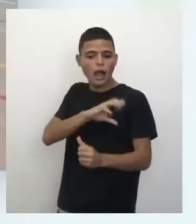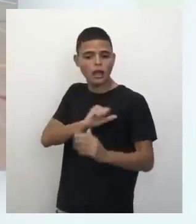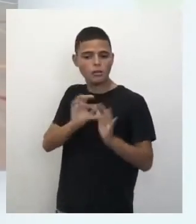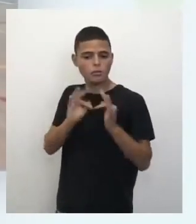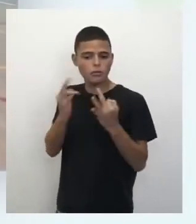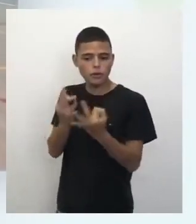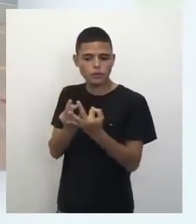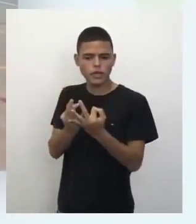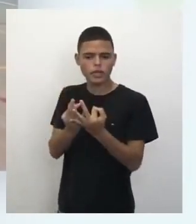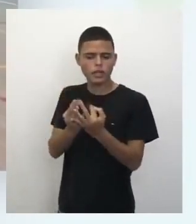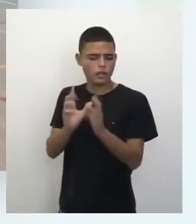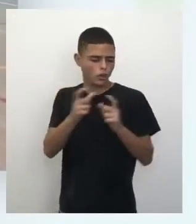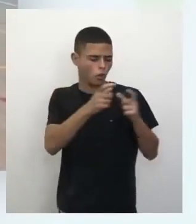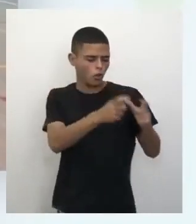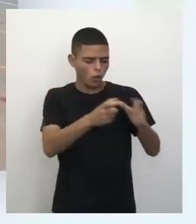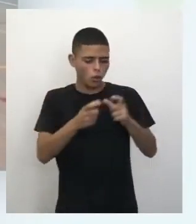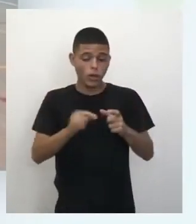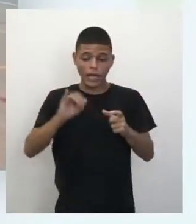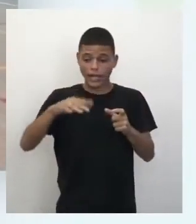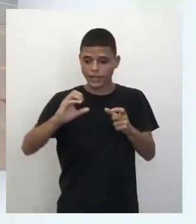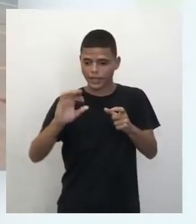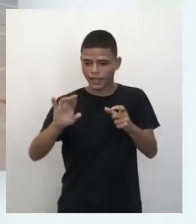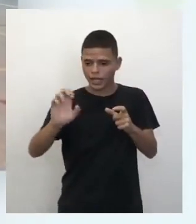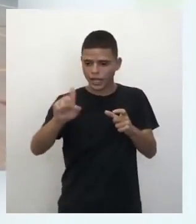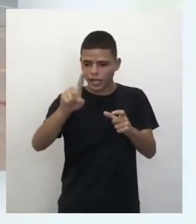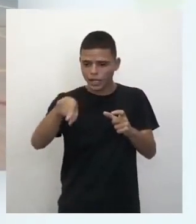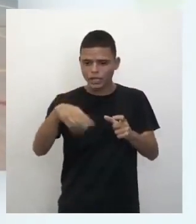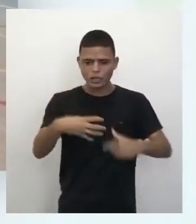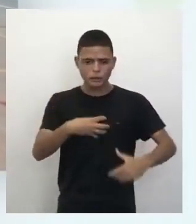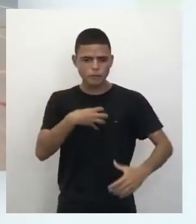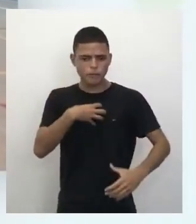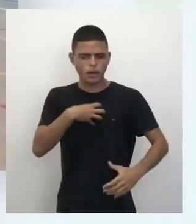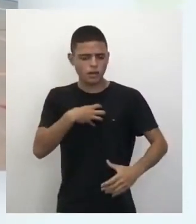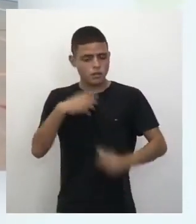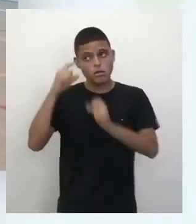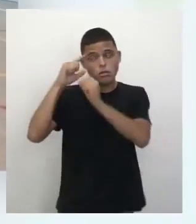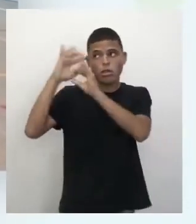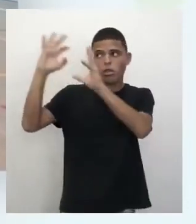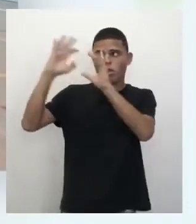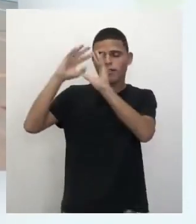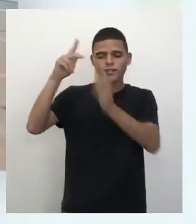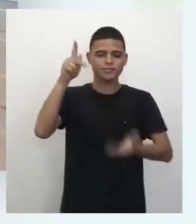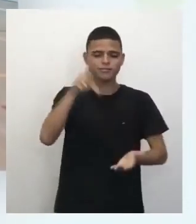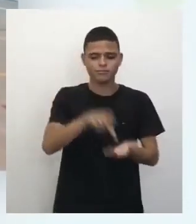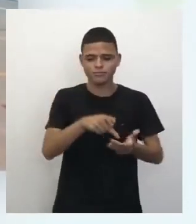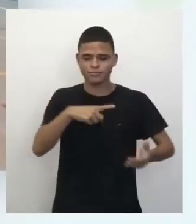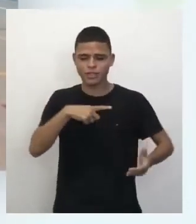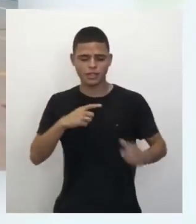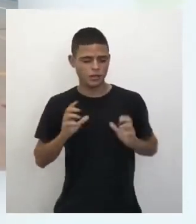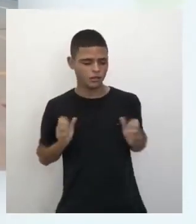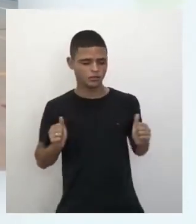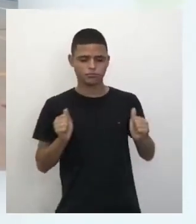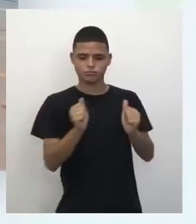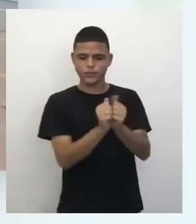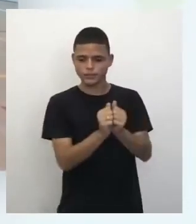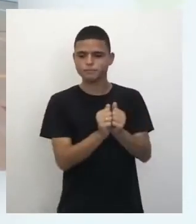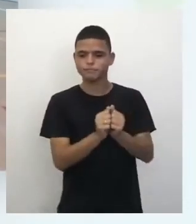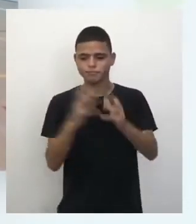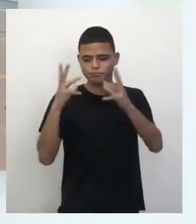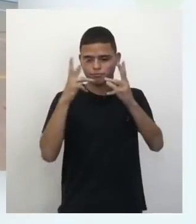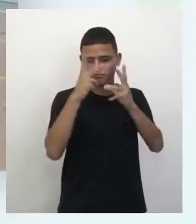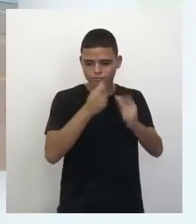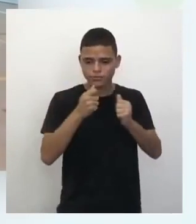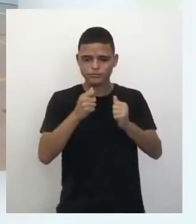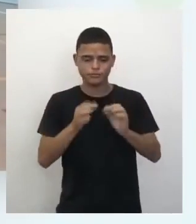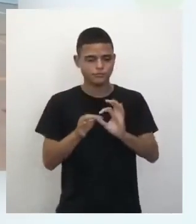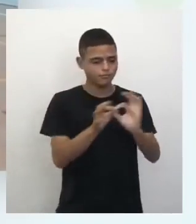então aquele lugar para mim, Itacaré, Bahia, é um sonho sendo realidade. Eu me completo com aquele lugar, parece que a gente